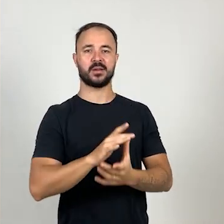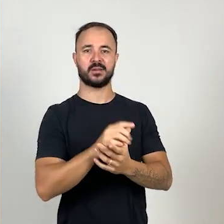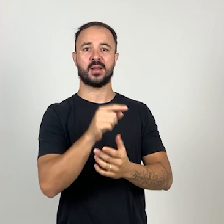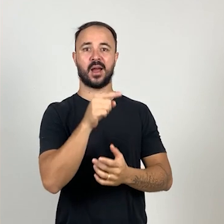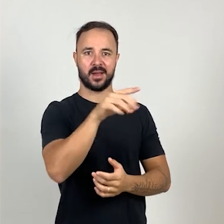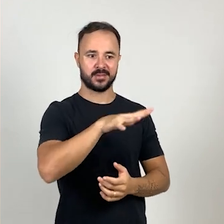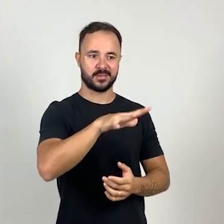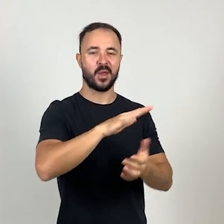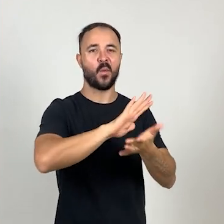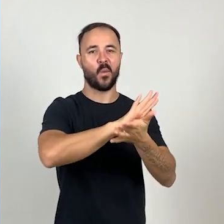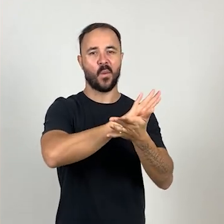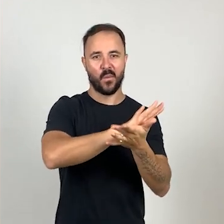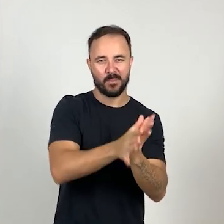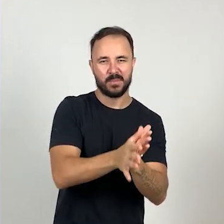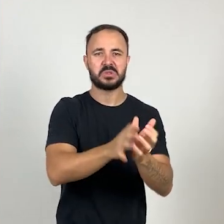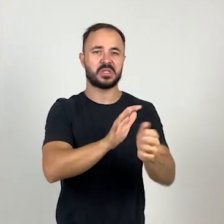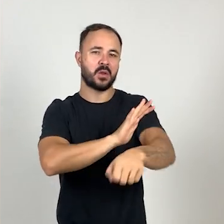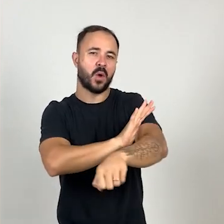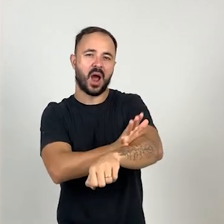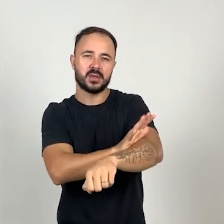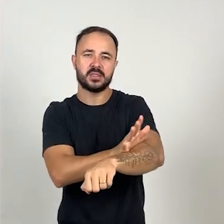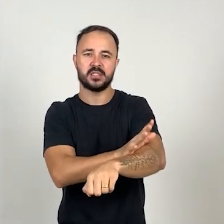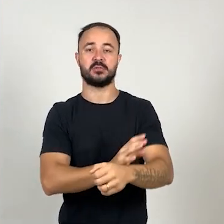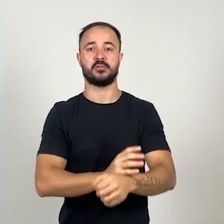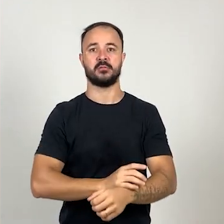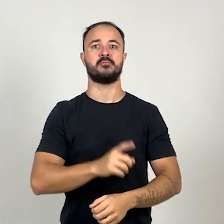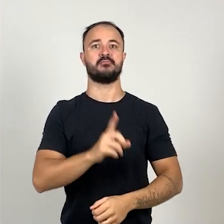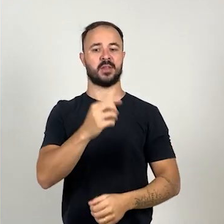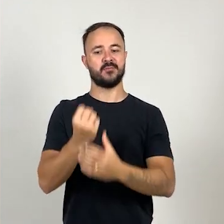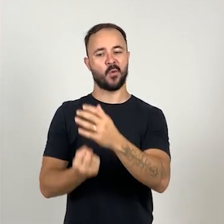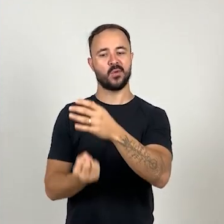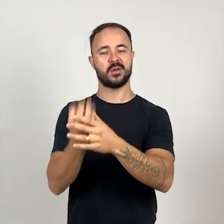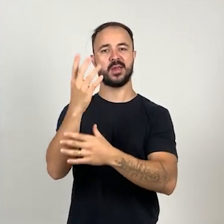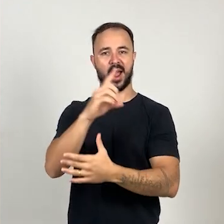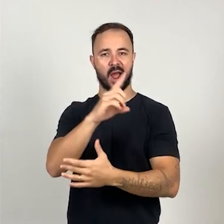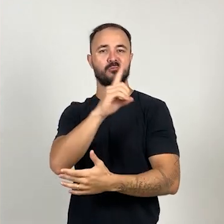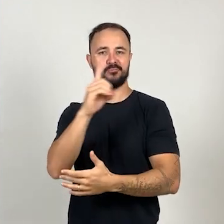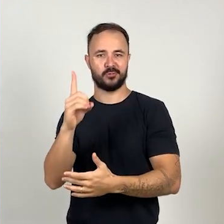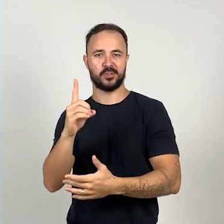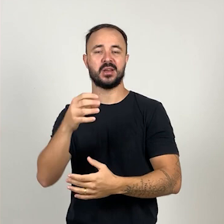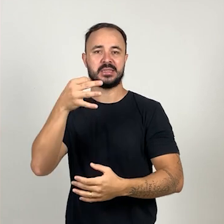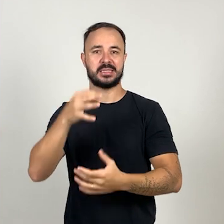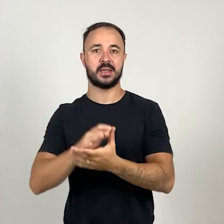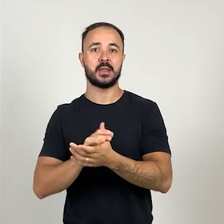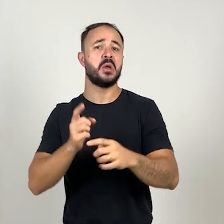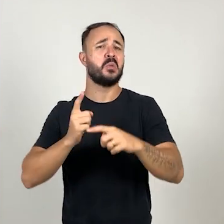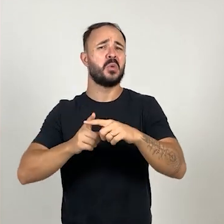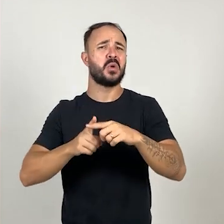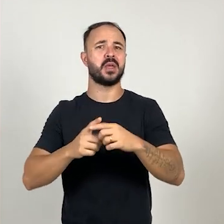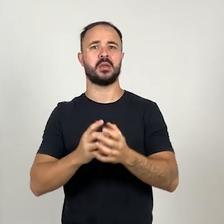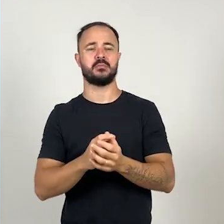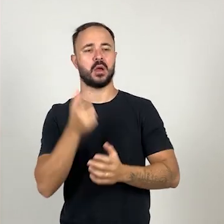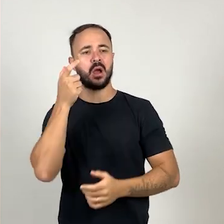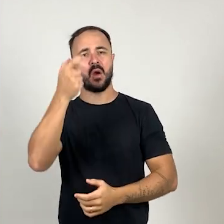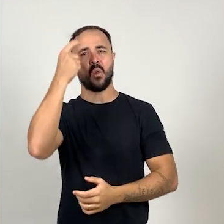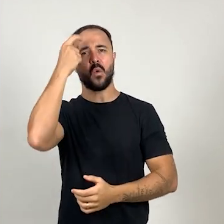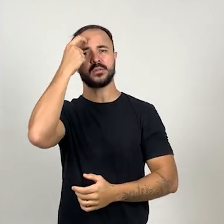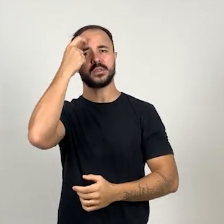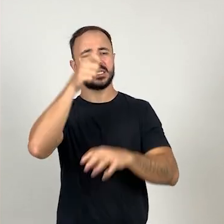para conscientizar e combater o racismo no Brasil. Sua criação foi motivada pela necessidade de